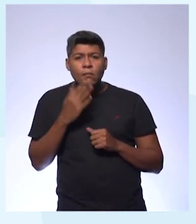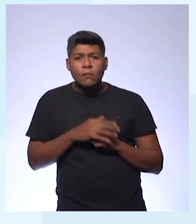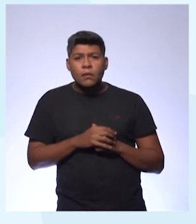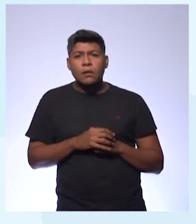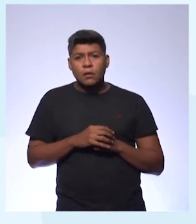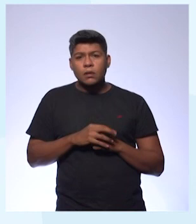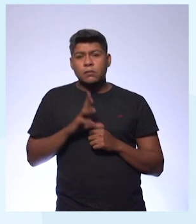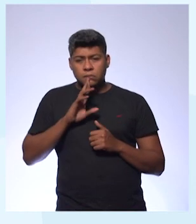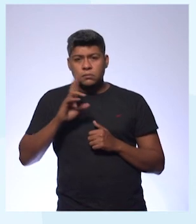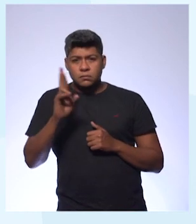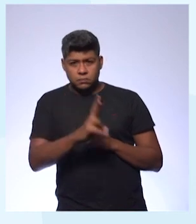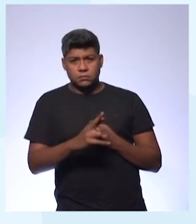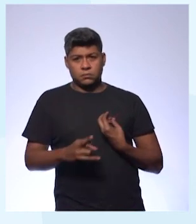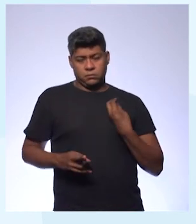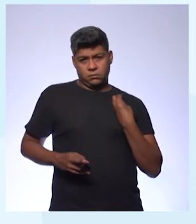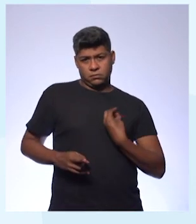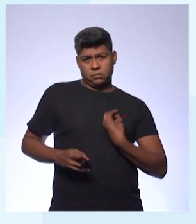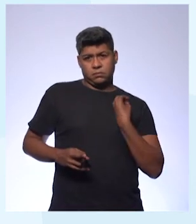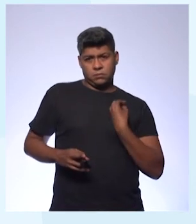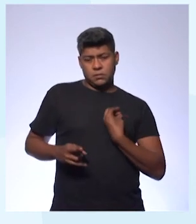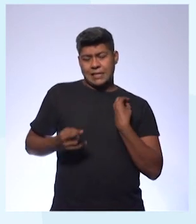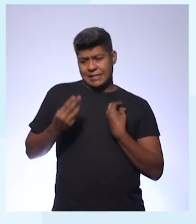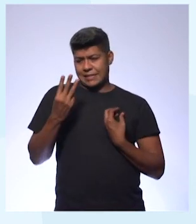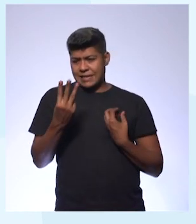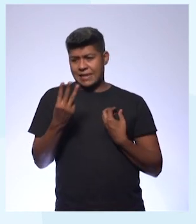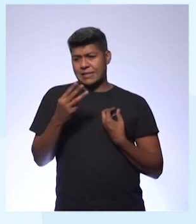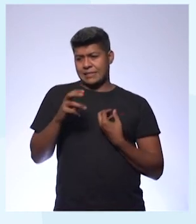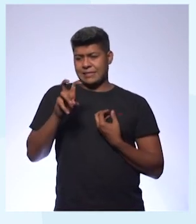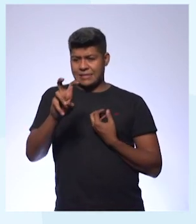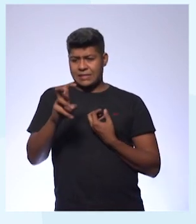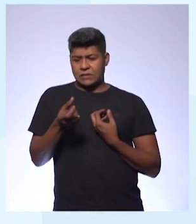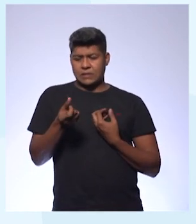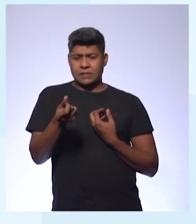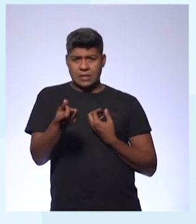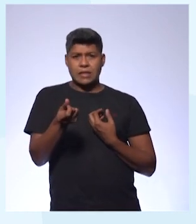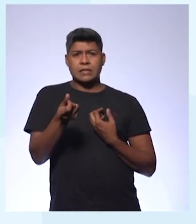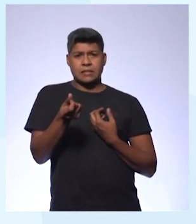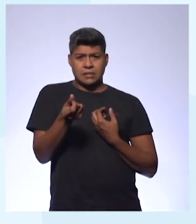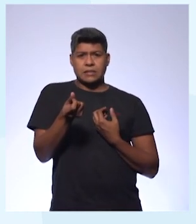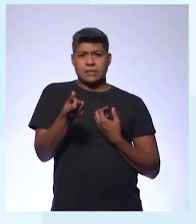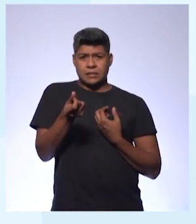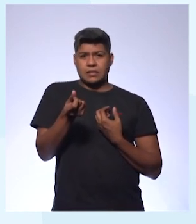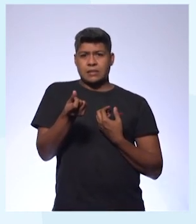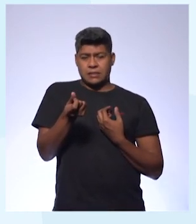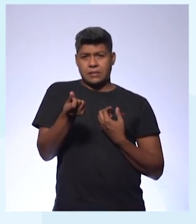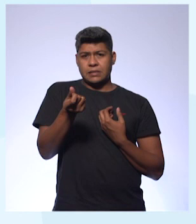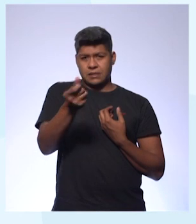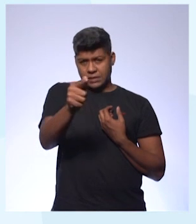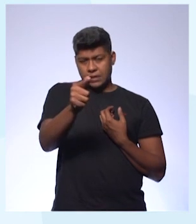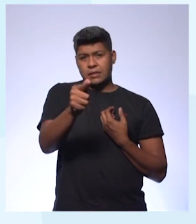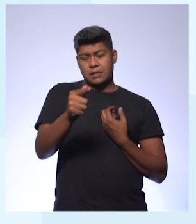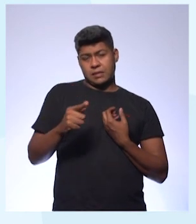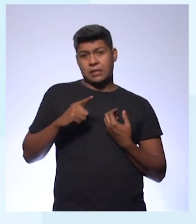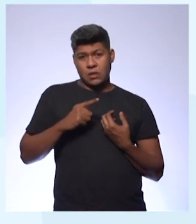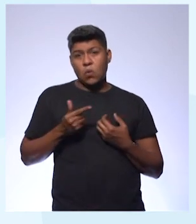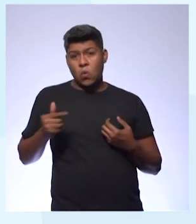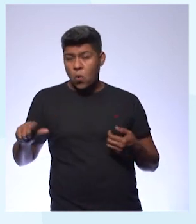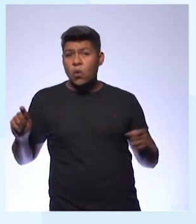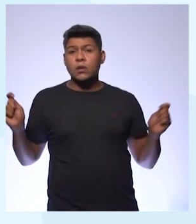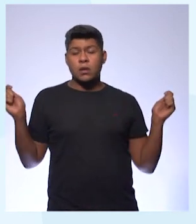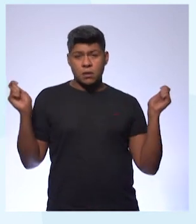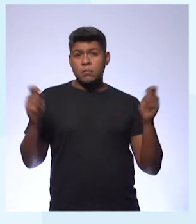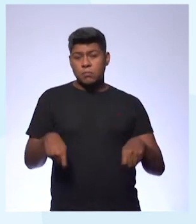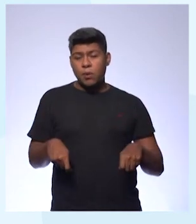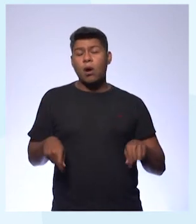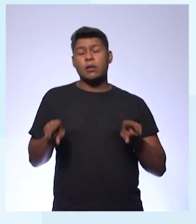sexteto, etc. Quando a gente tem 3, 5, 6, seis. hepteto e assim vai. E tem uma que poderia,